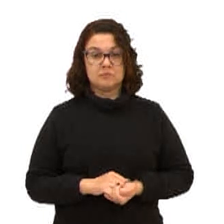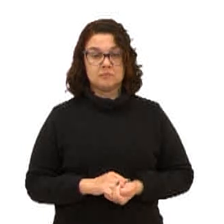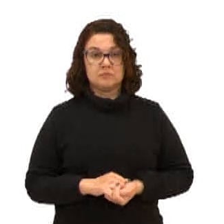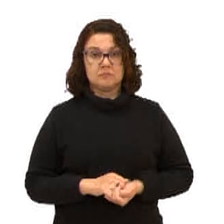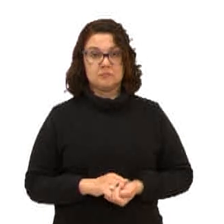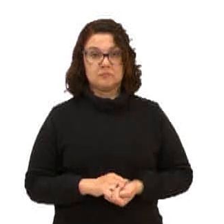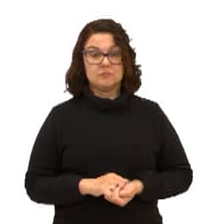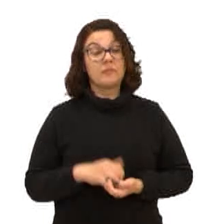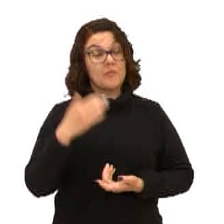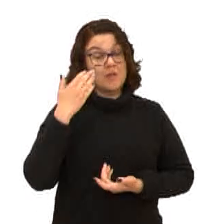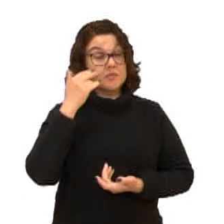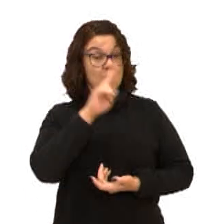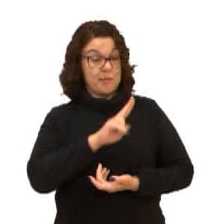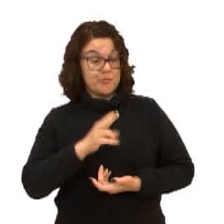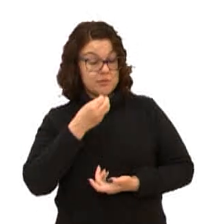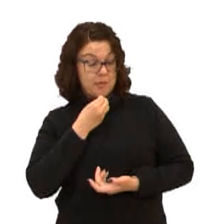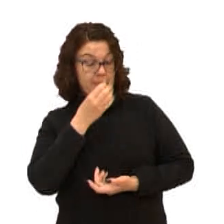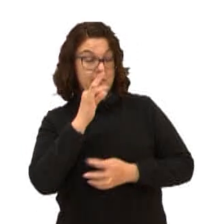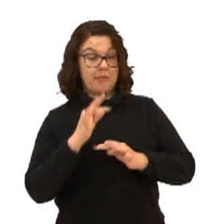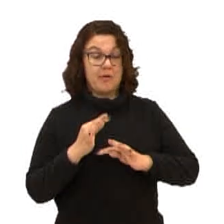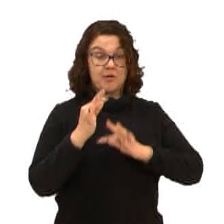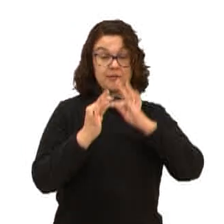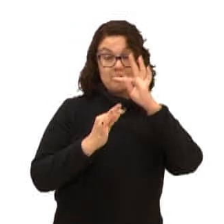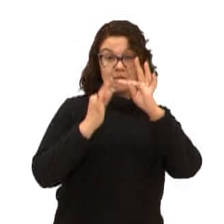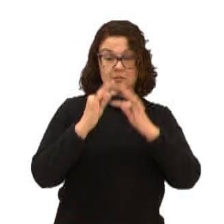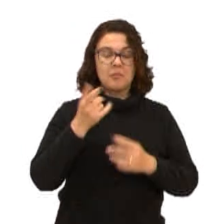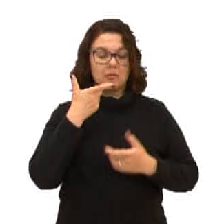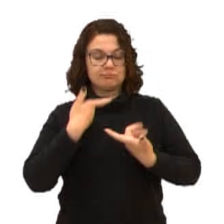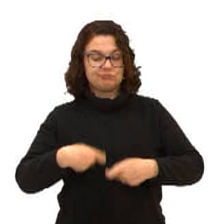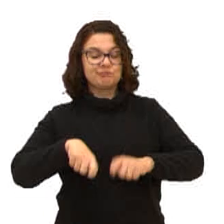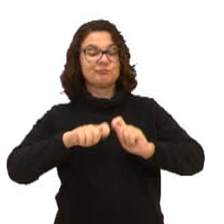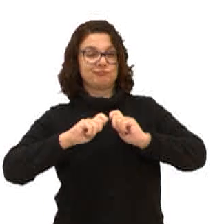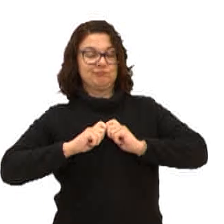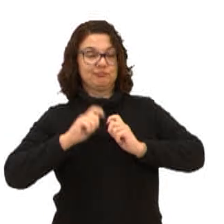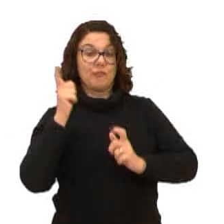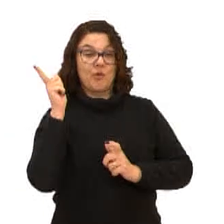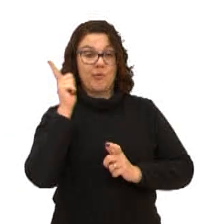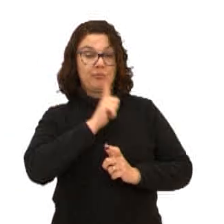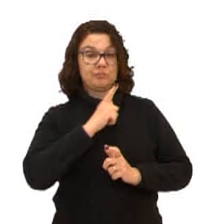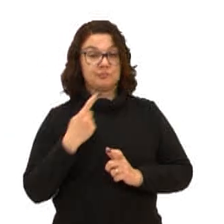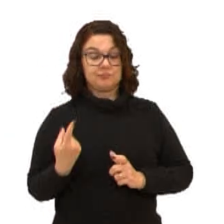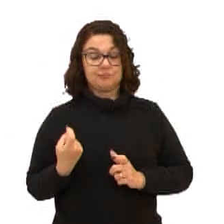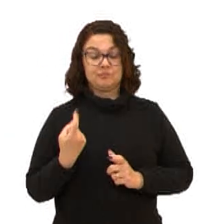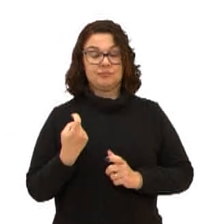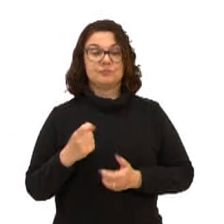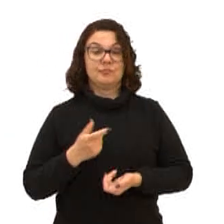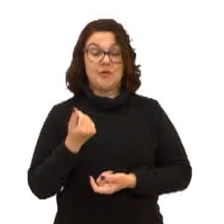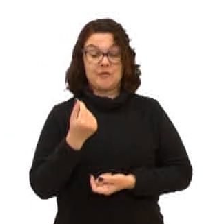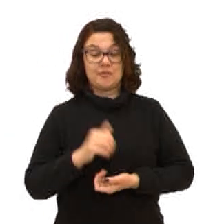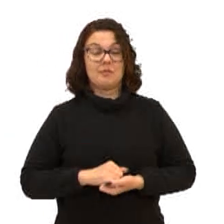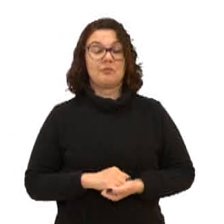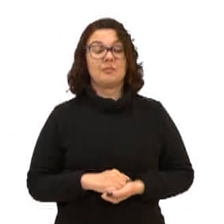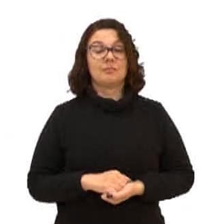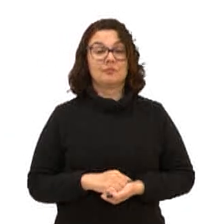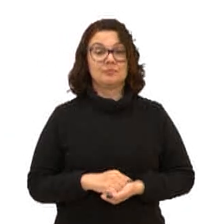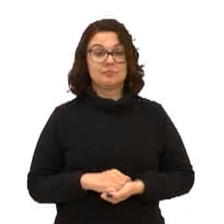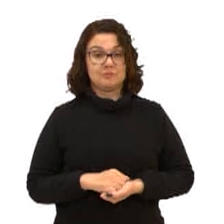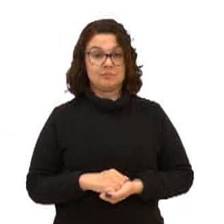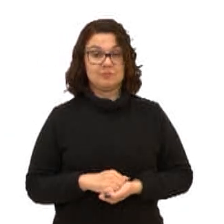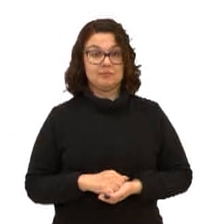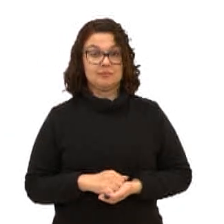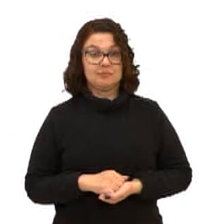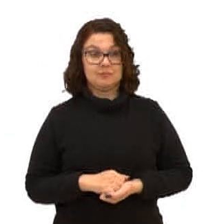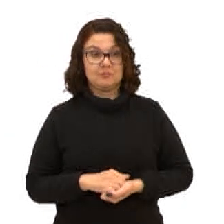fazer bom uso da tecnologia, pode conseguir sua independência econômica e ser